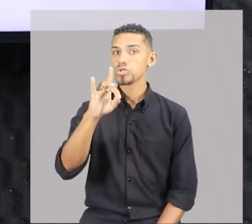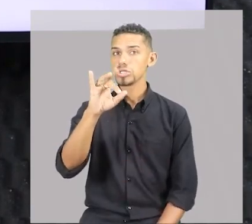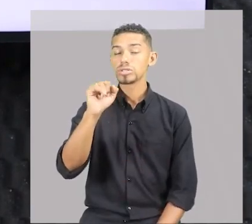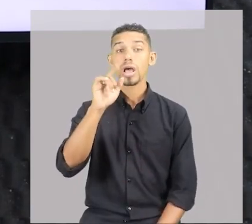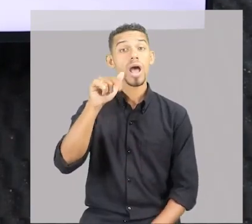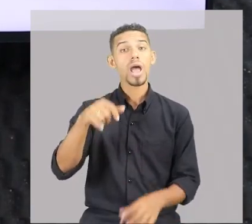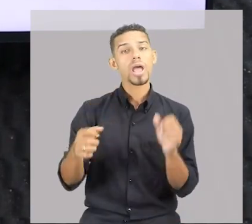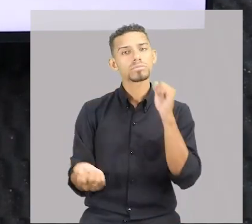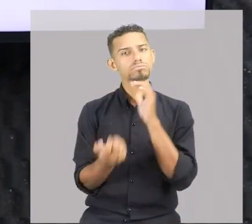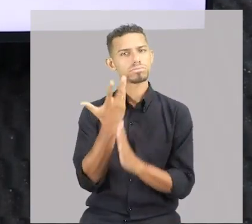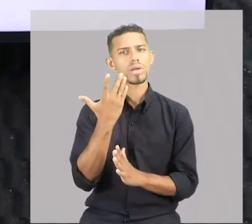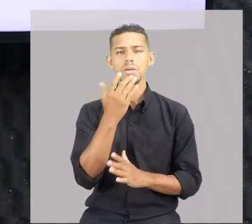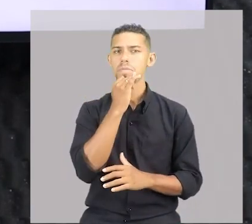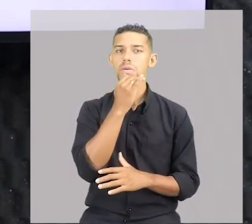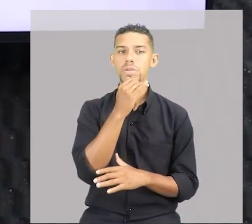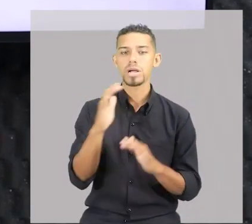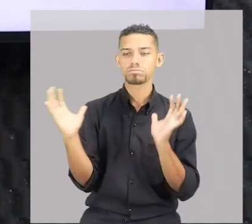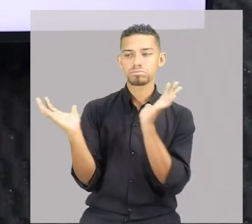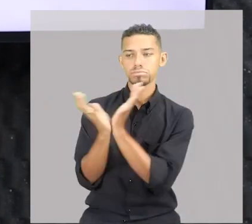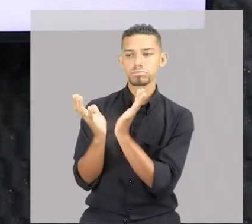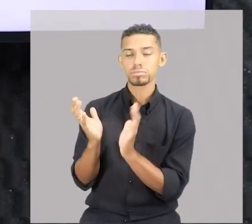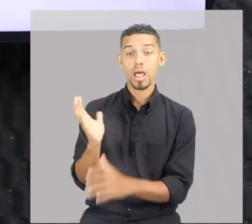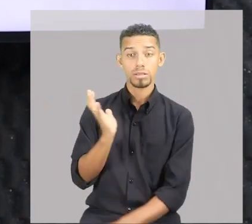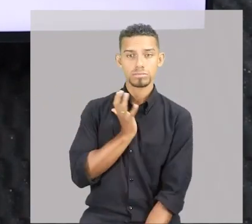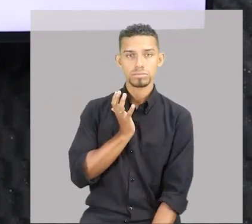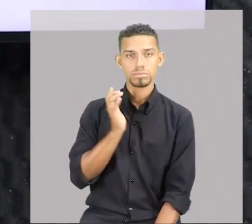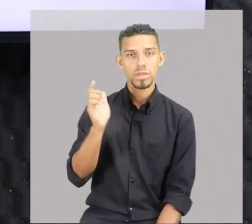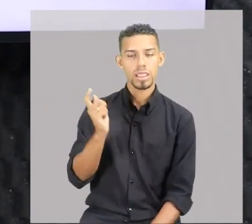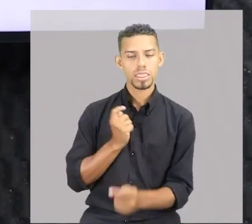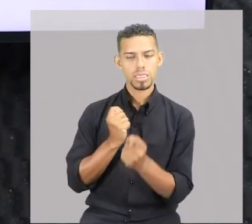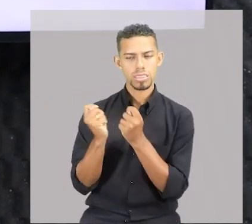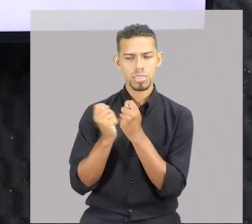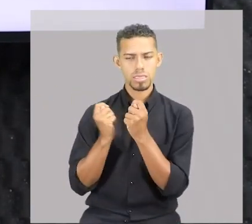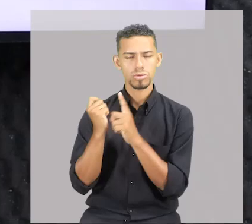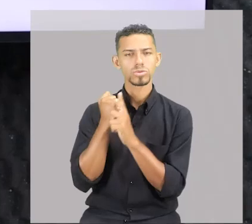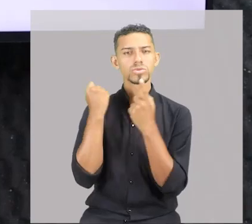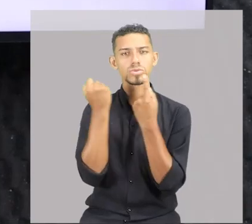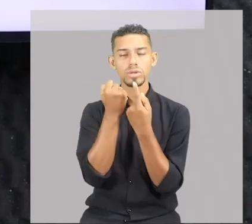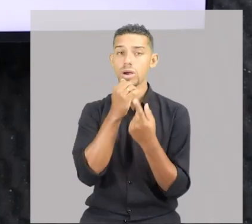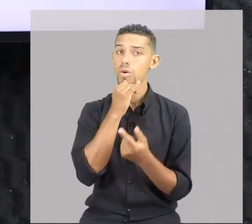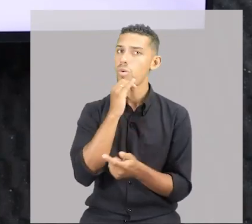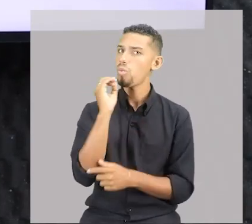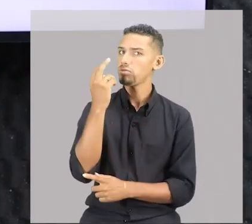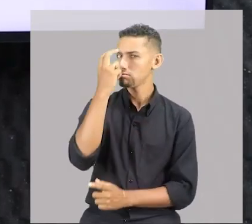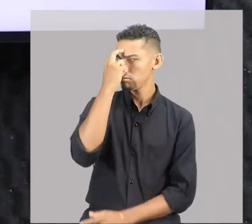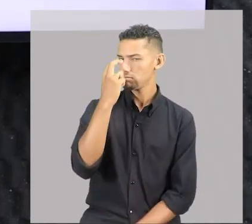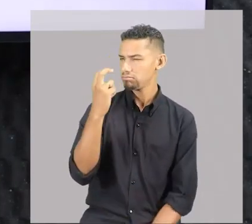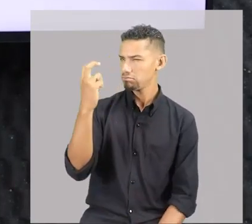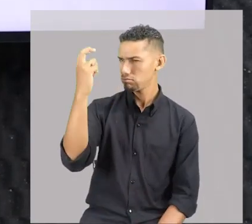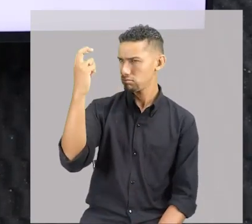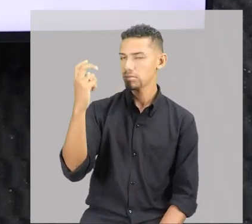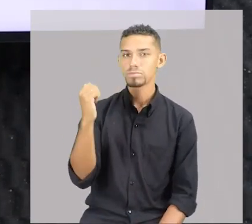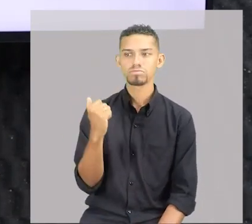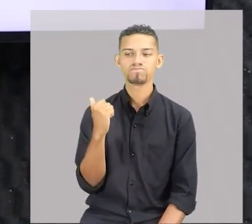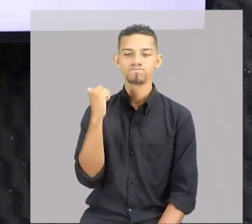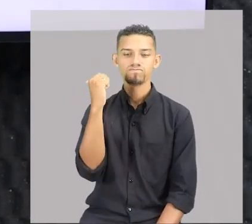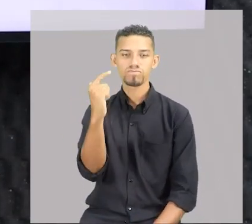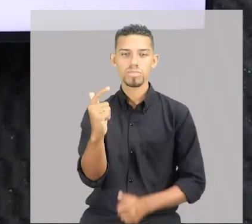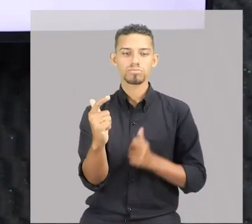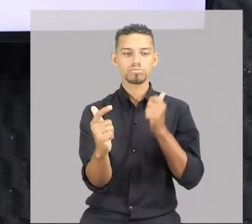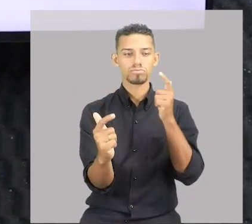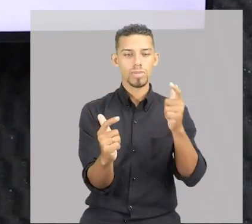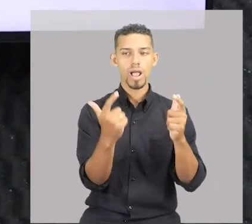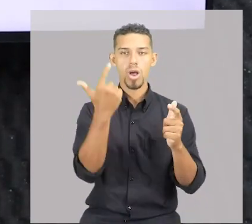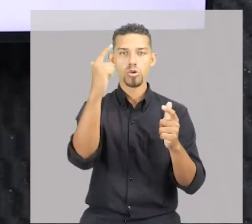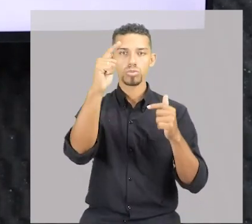a cultura criada por uma elite econômica, social ou intelectual que tenta se sobrepor aos